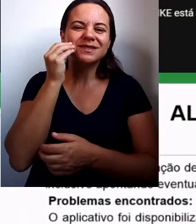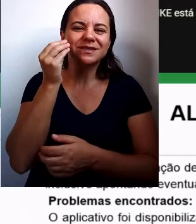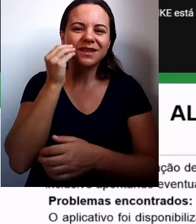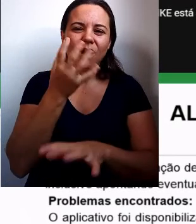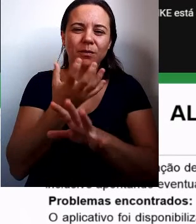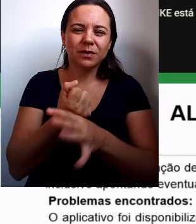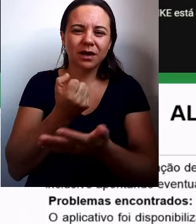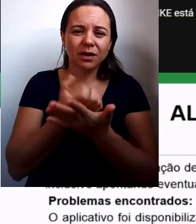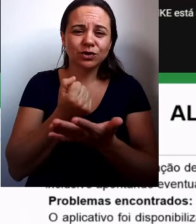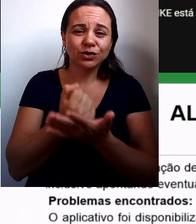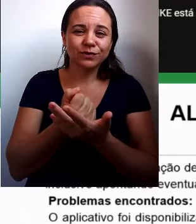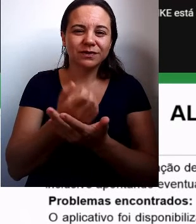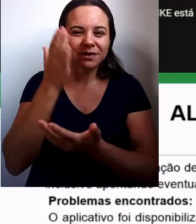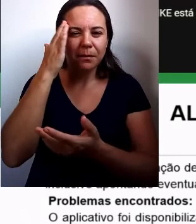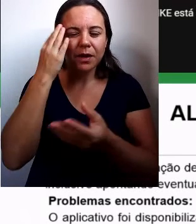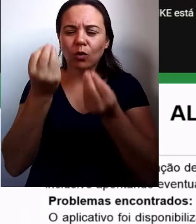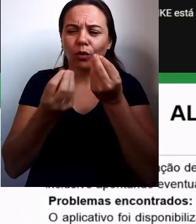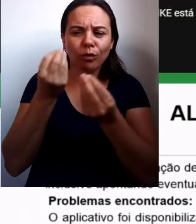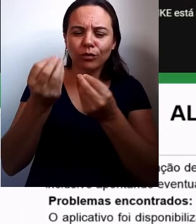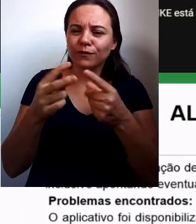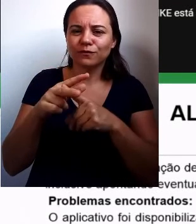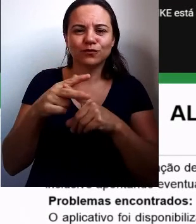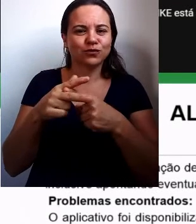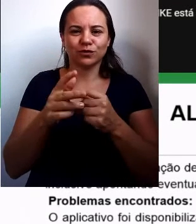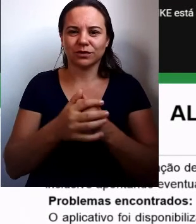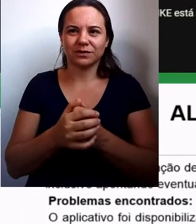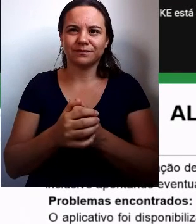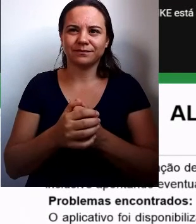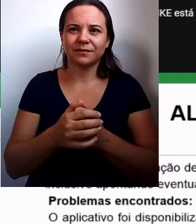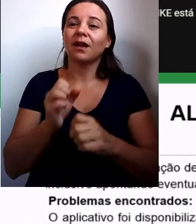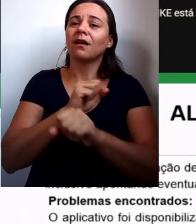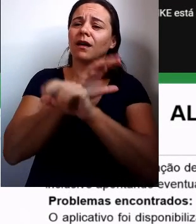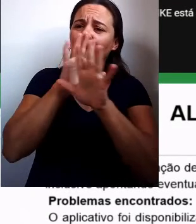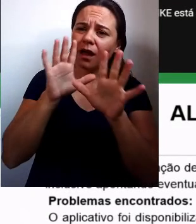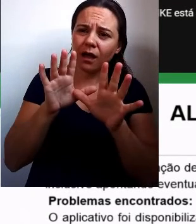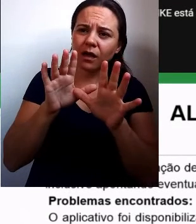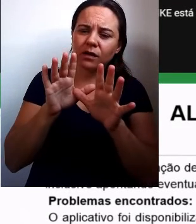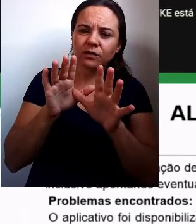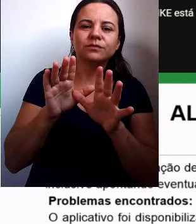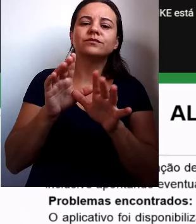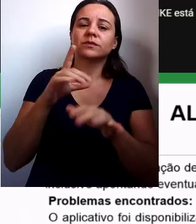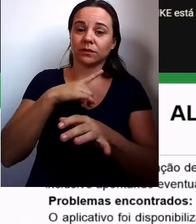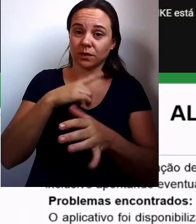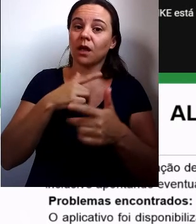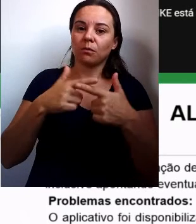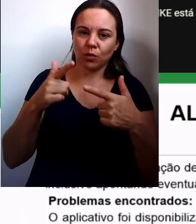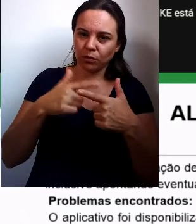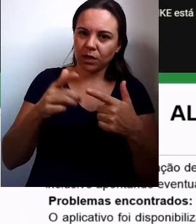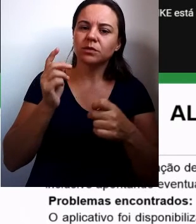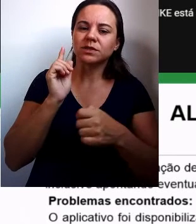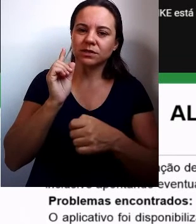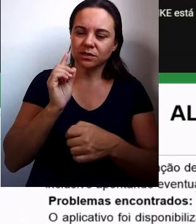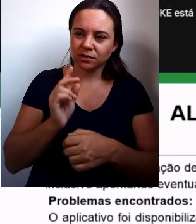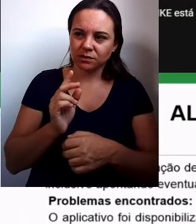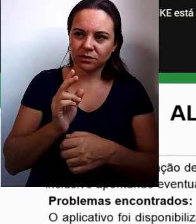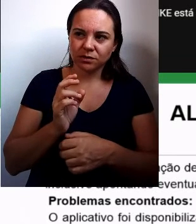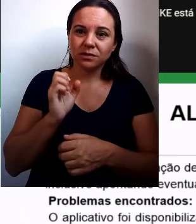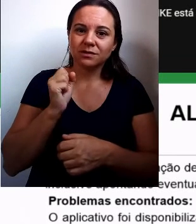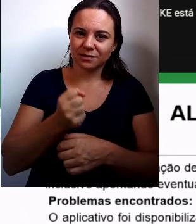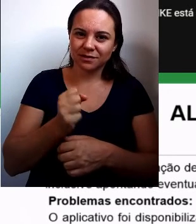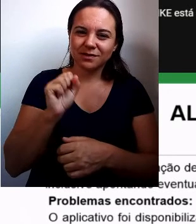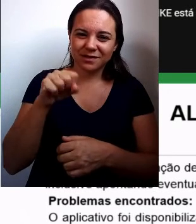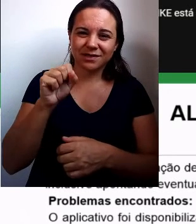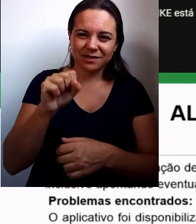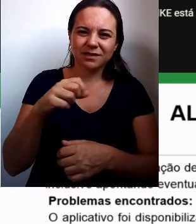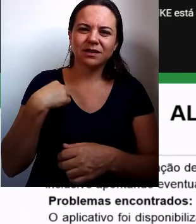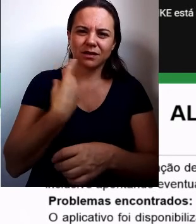fazer esses testes, para a gente ver como é que a gente estava. Daí, claro que a gente encontrou problemas, né? Não existe uma coisa